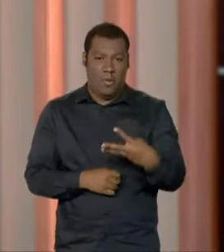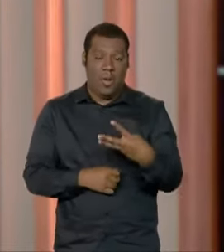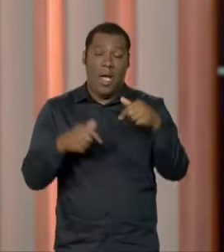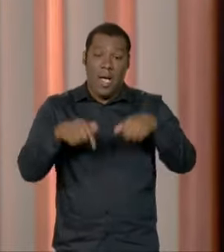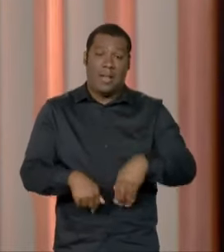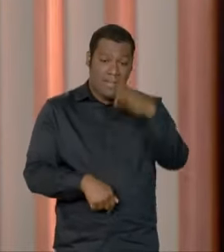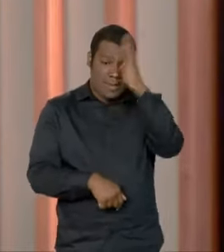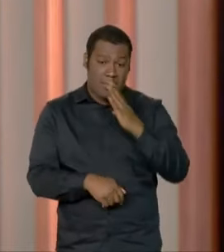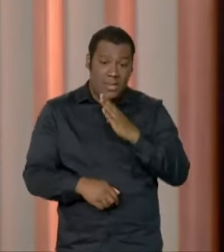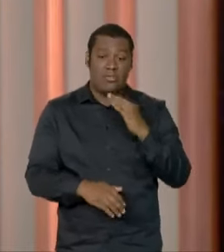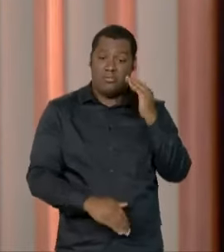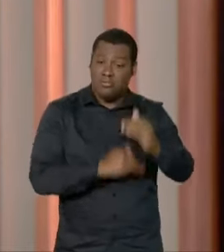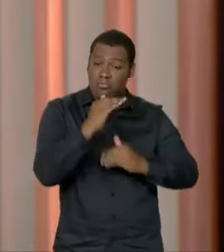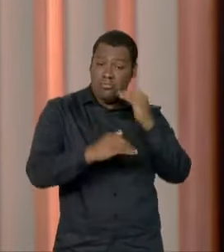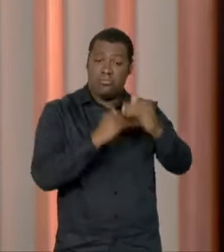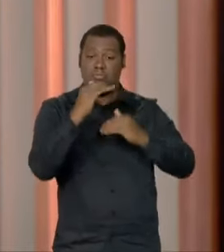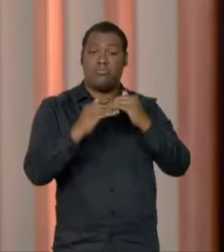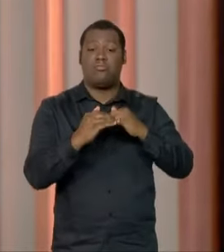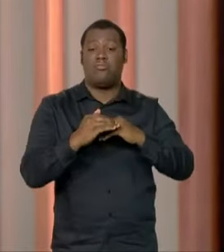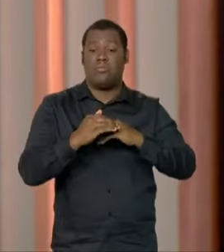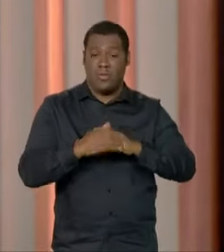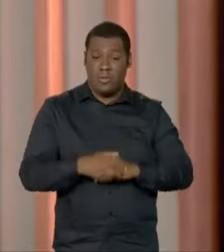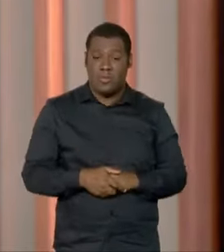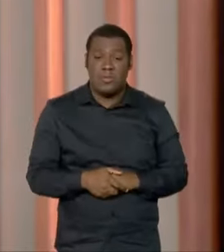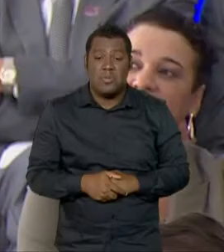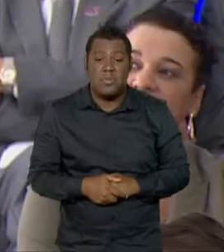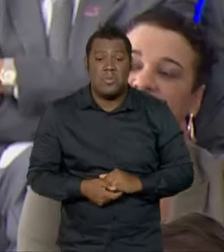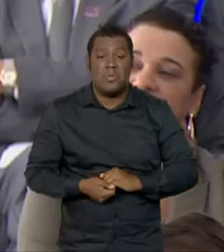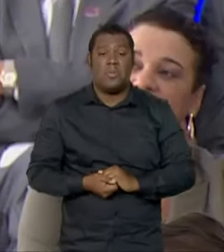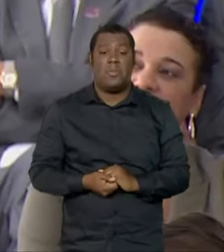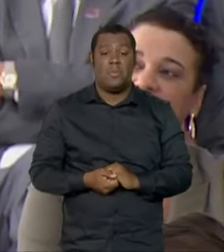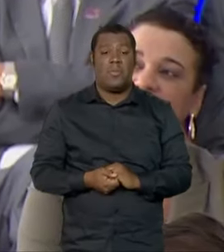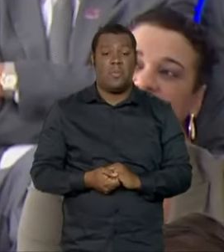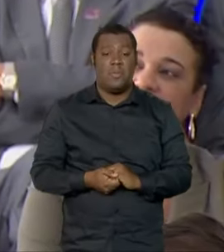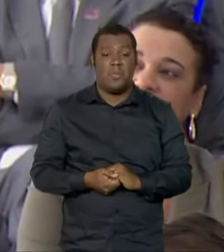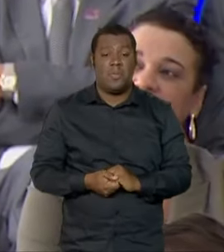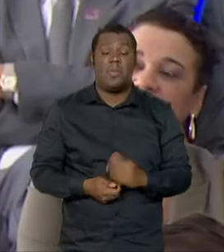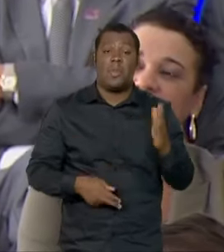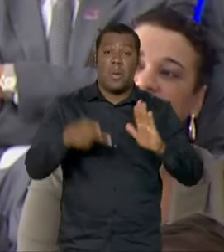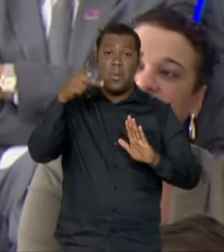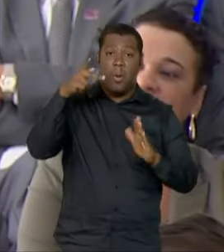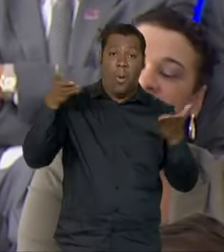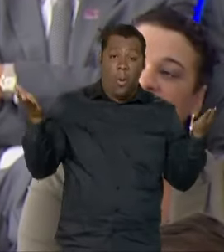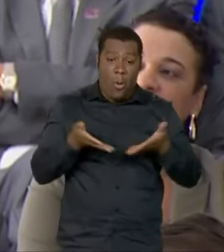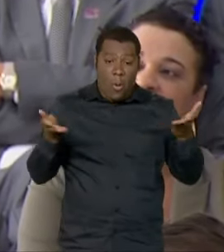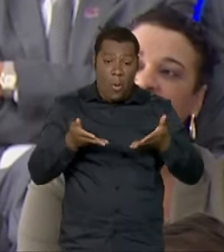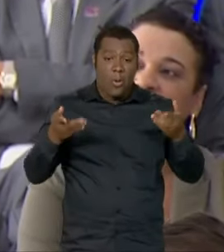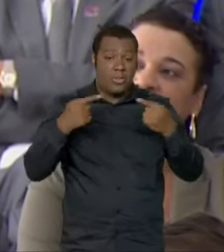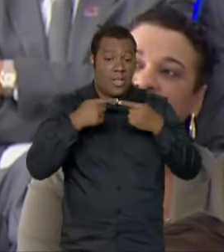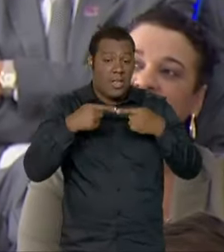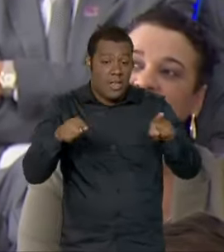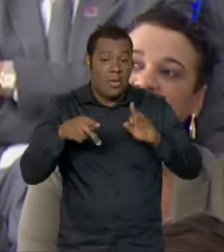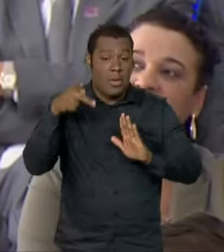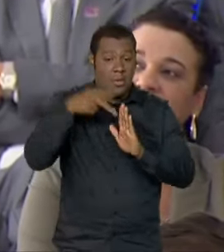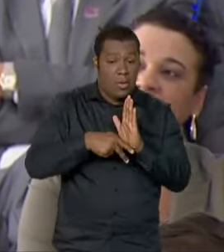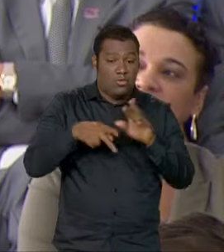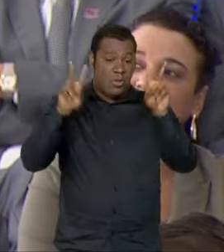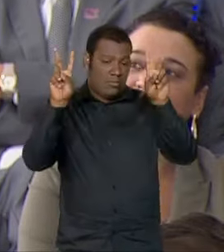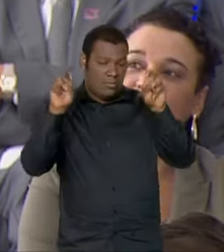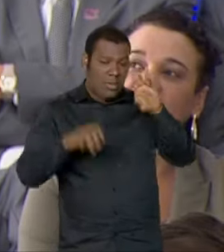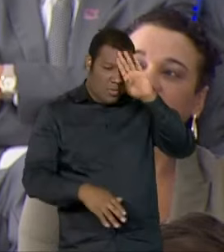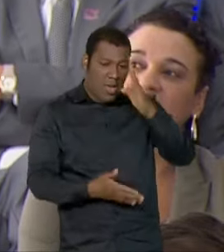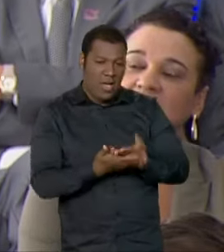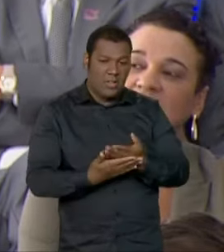crescer acima de todas as projeções feitas. Este programa que foi lançado hoje, com o nome